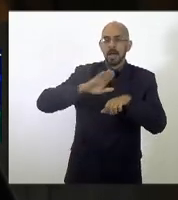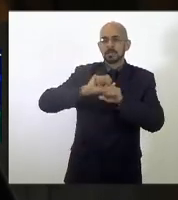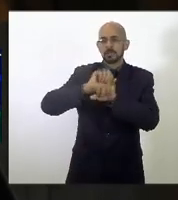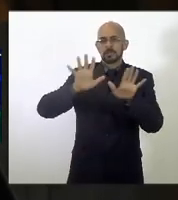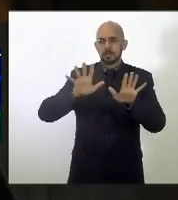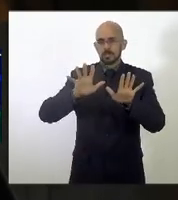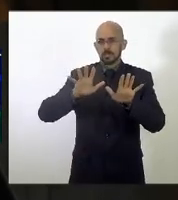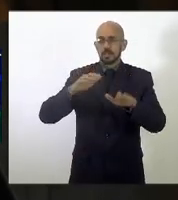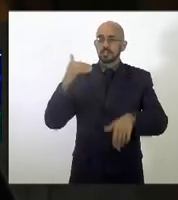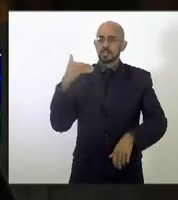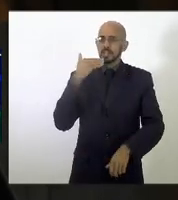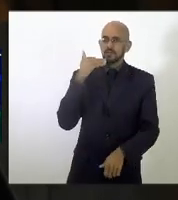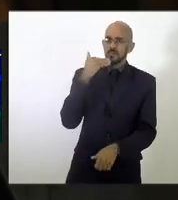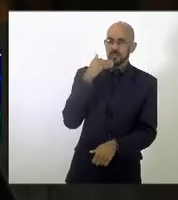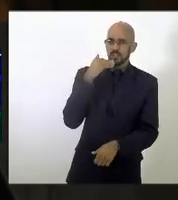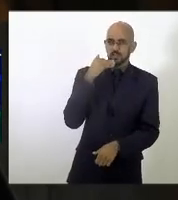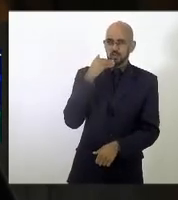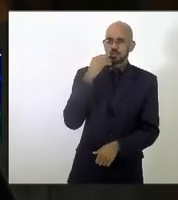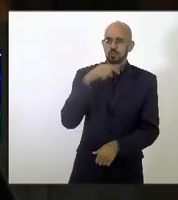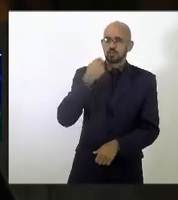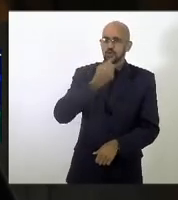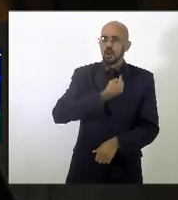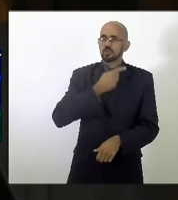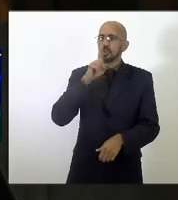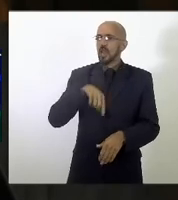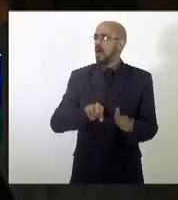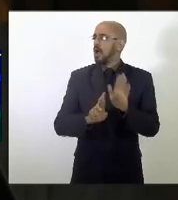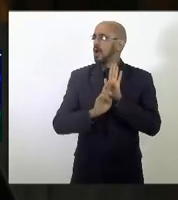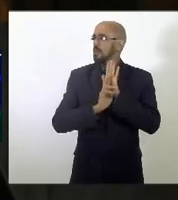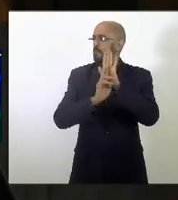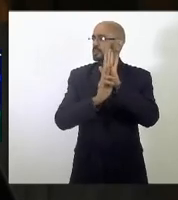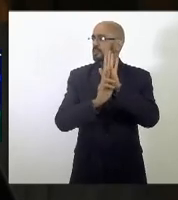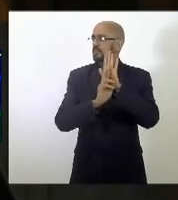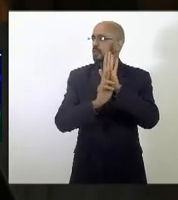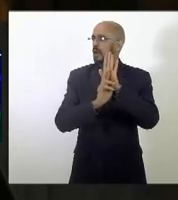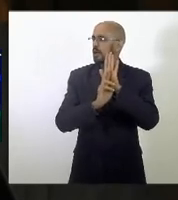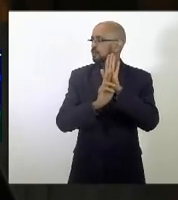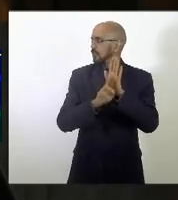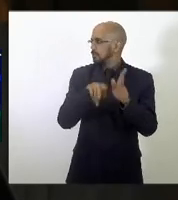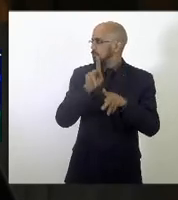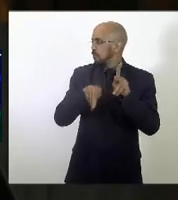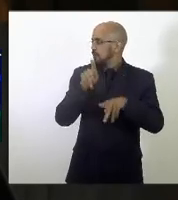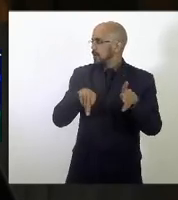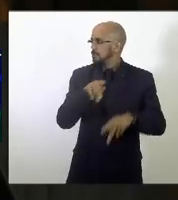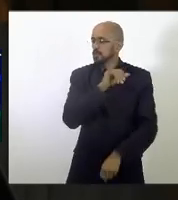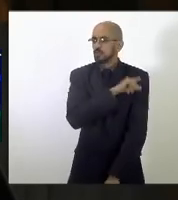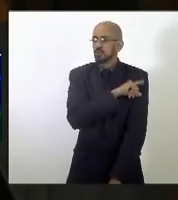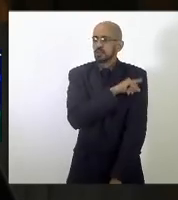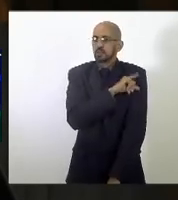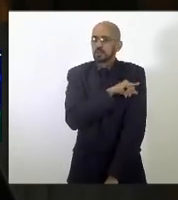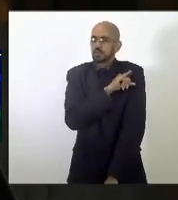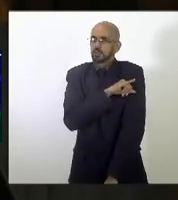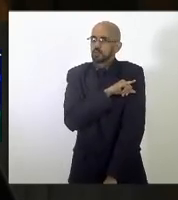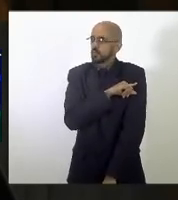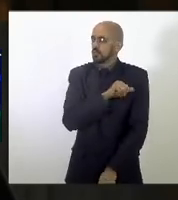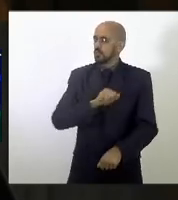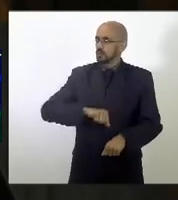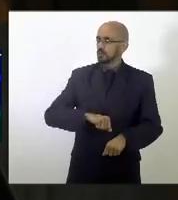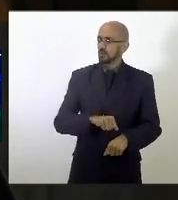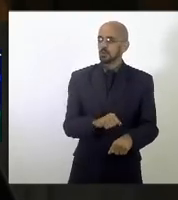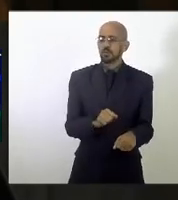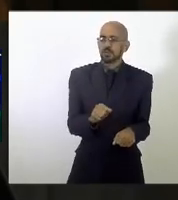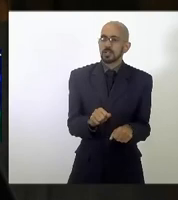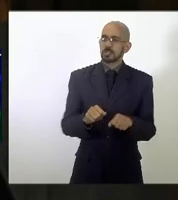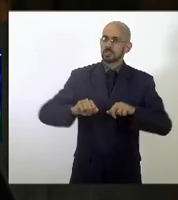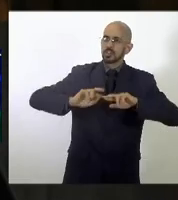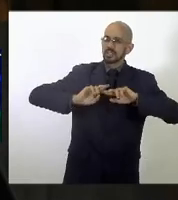nossos defeitos e com as nossas virtudes, aqui está a representação da população do Rio de Janeiro, né, nas suas mais